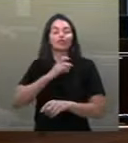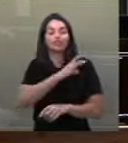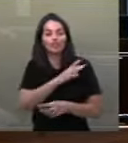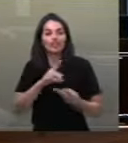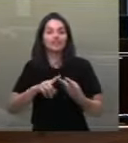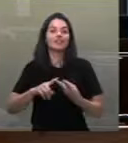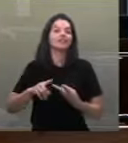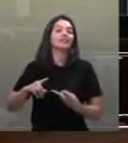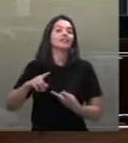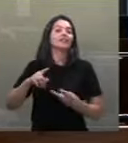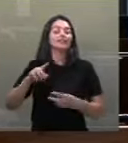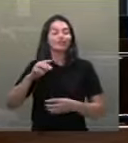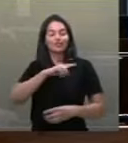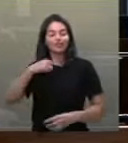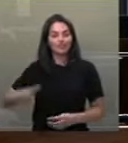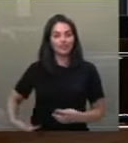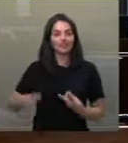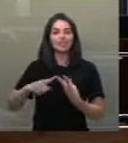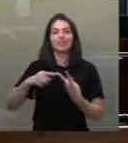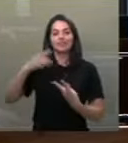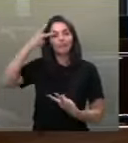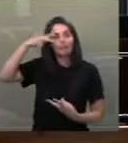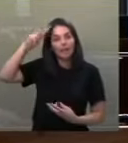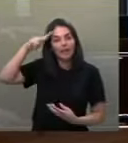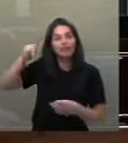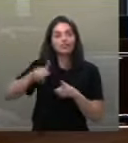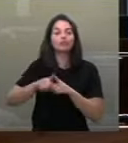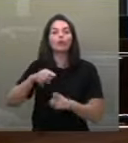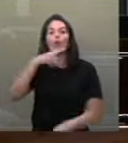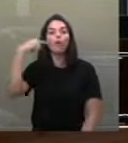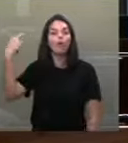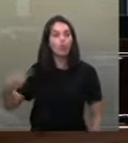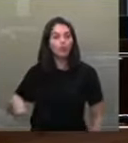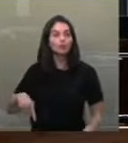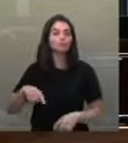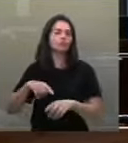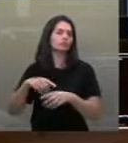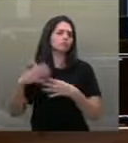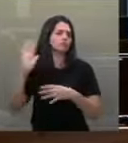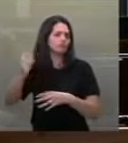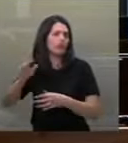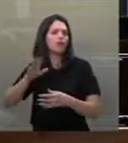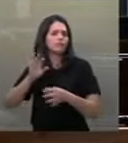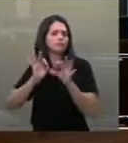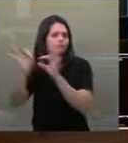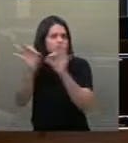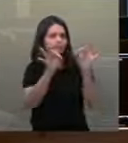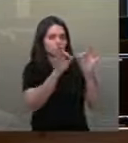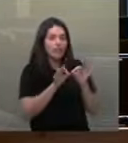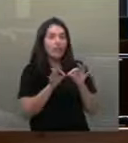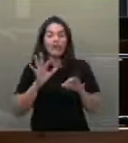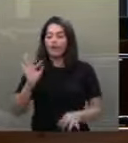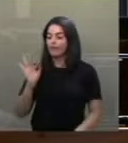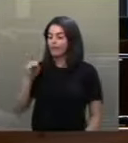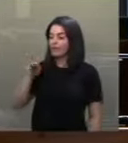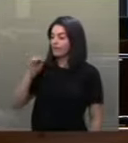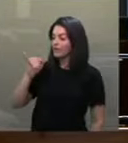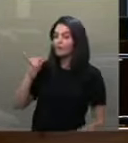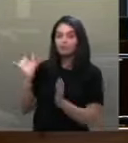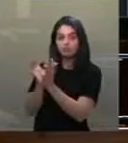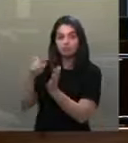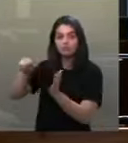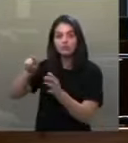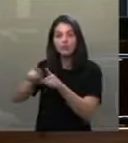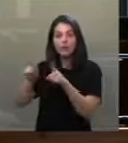Dinamarca, Índia, México, Federação Russa. Ademais, o próprio FMI faz referência ao uso de bandas